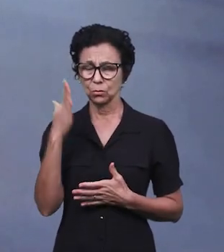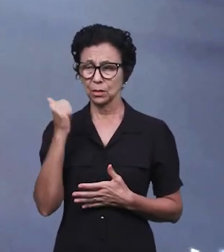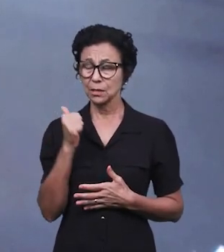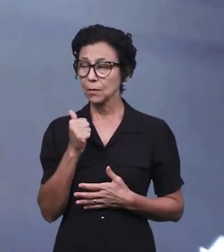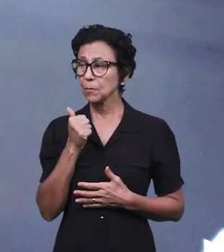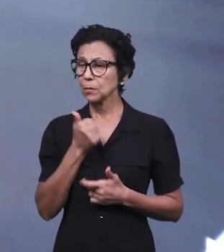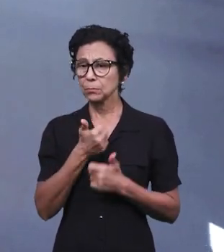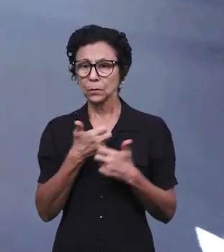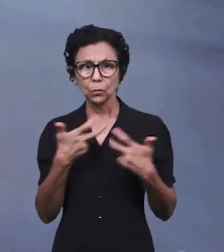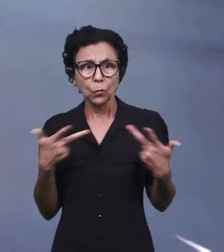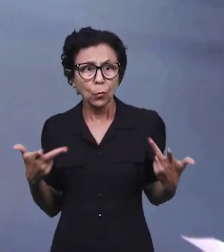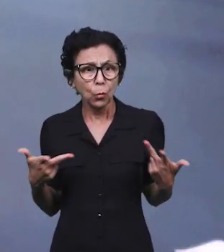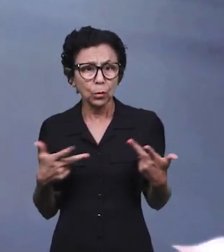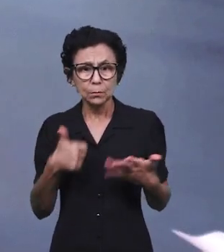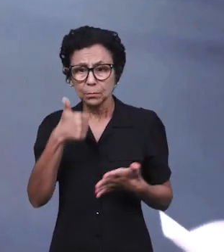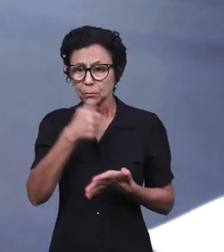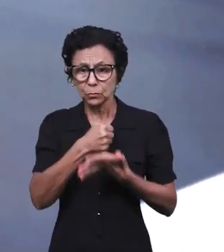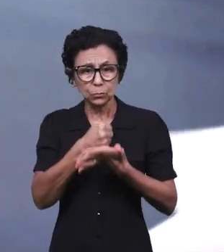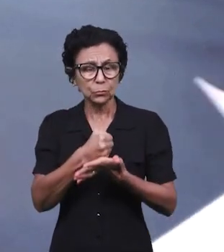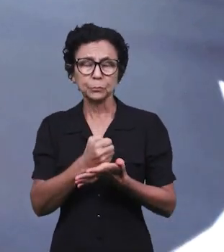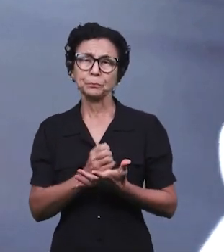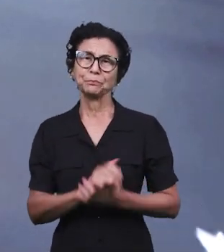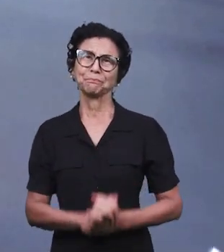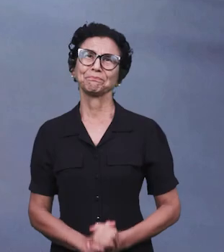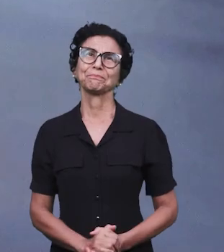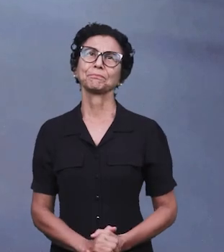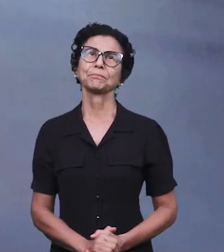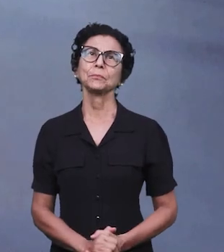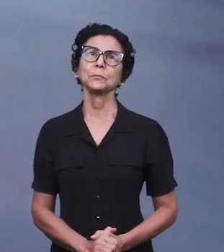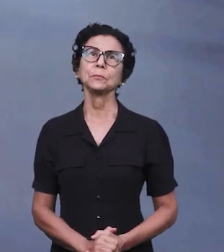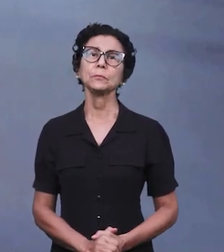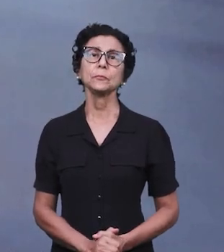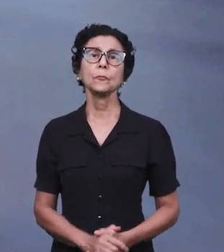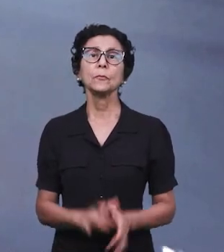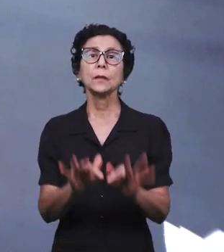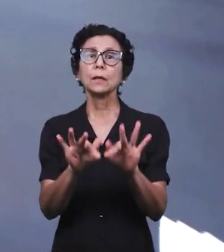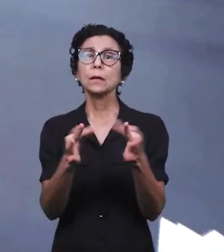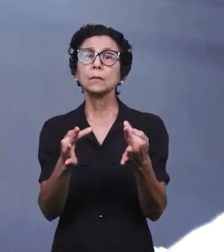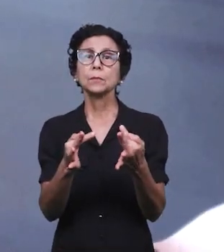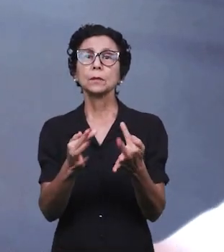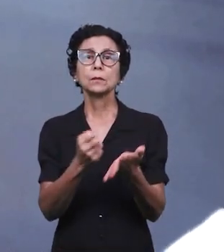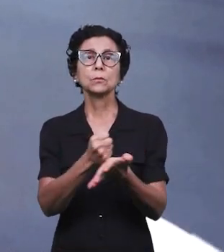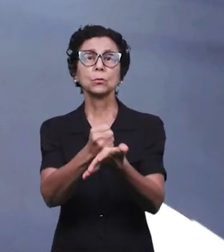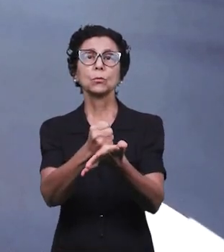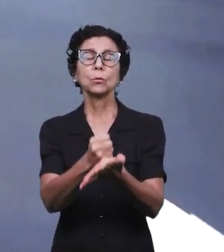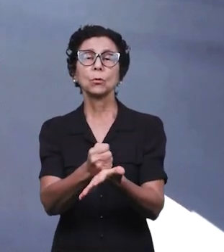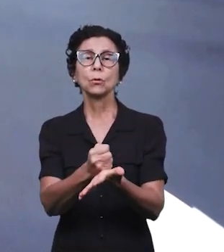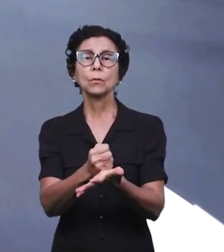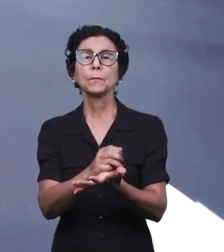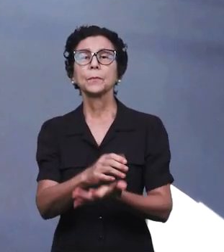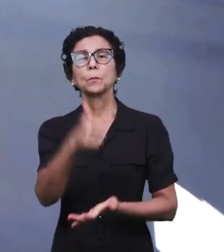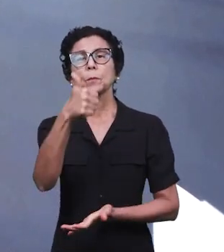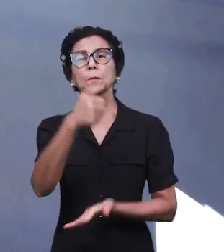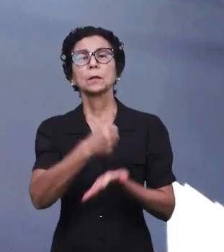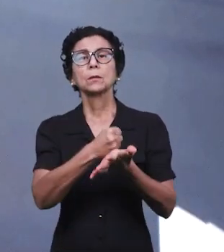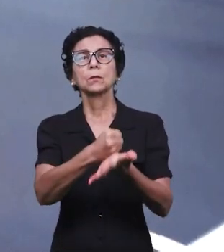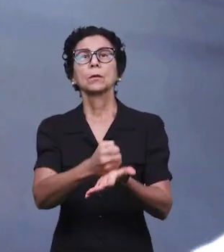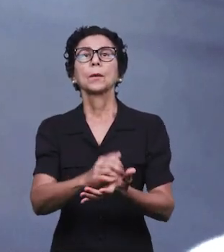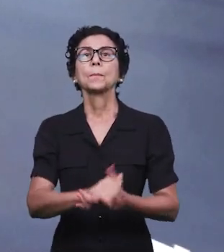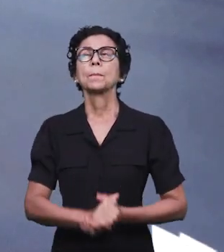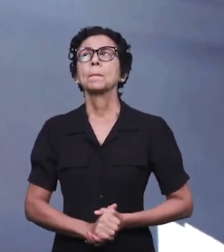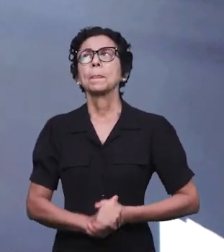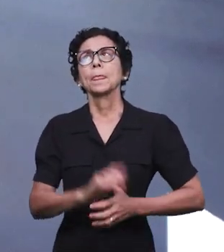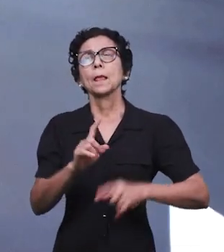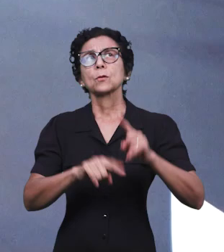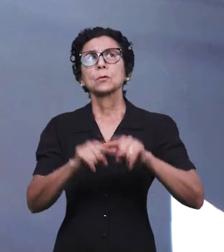nós atendemos e usamos primeiros socorros com coisas simples. Às vezes nós precisamos, assim, ter alguns